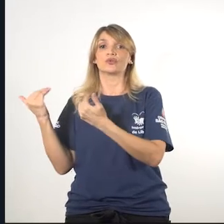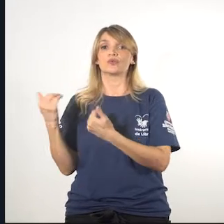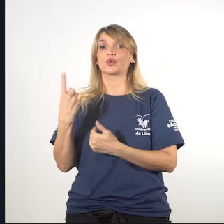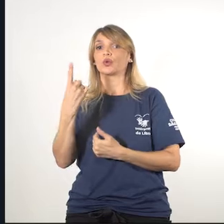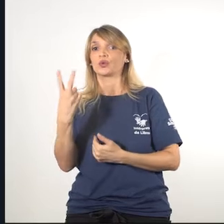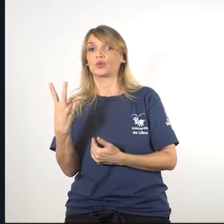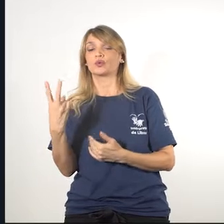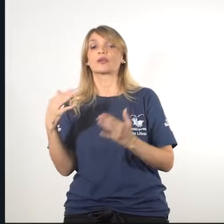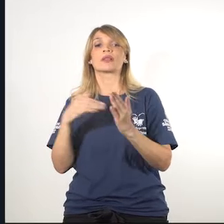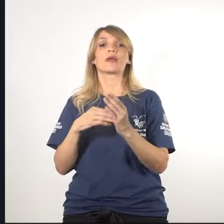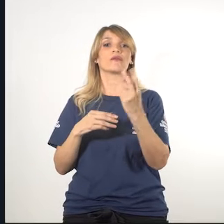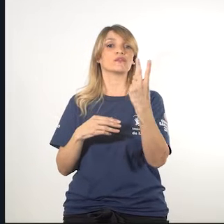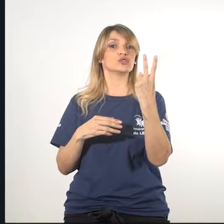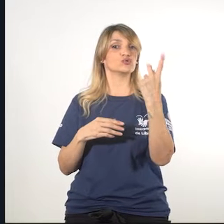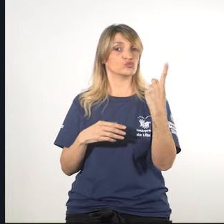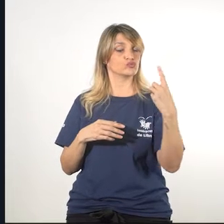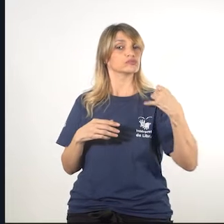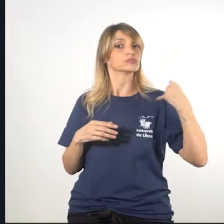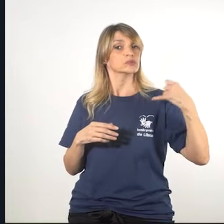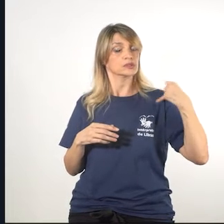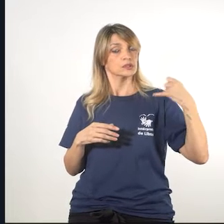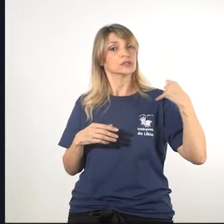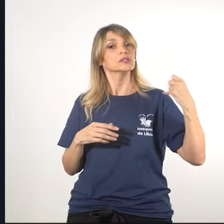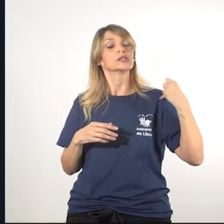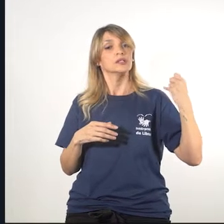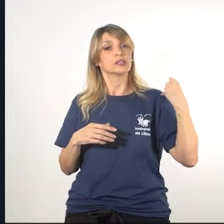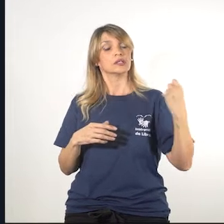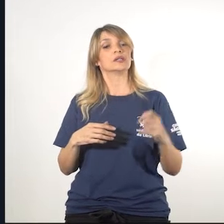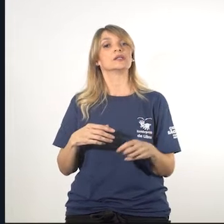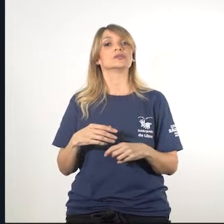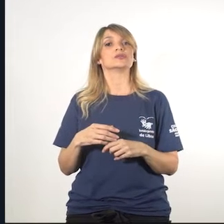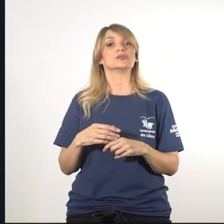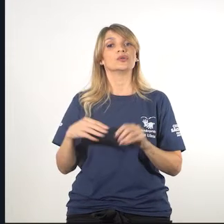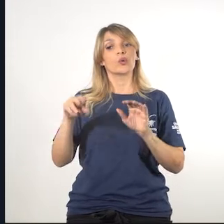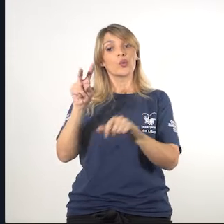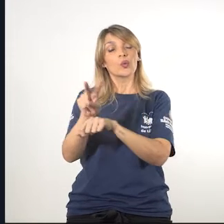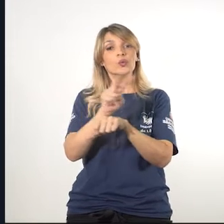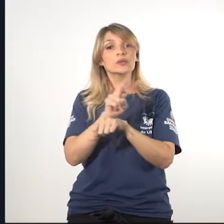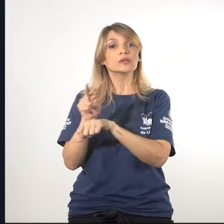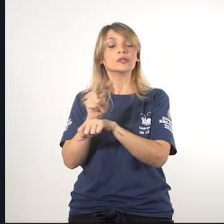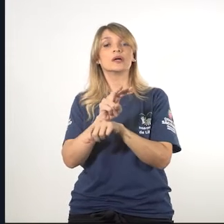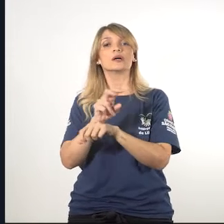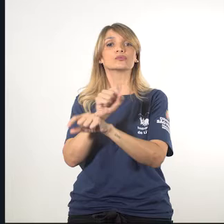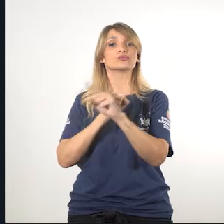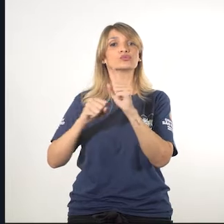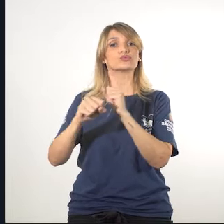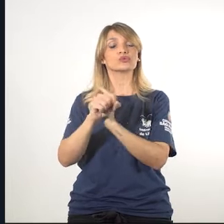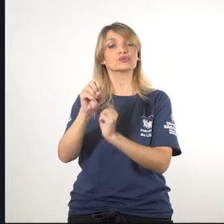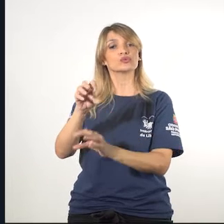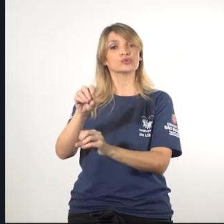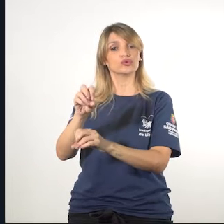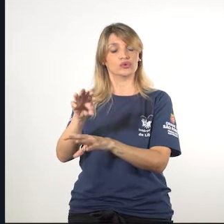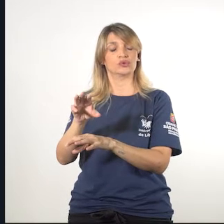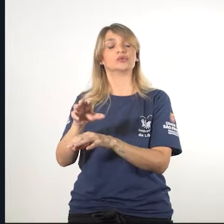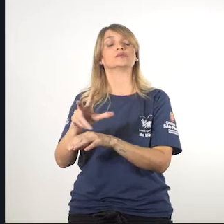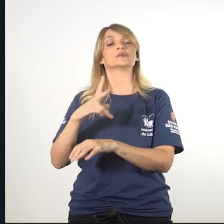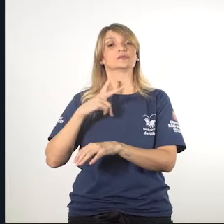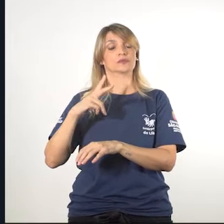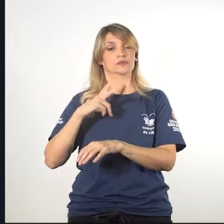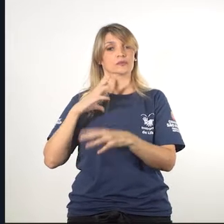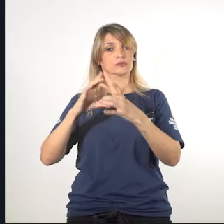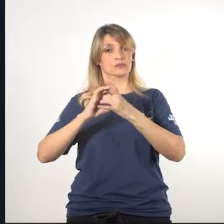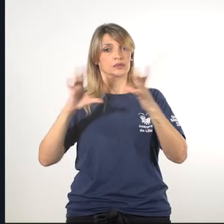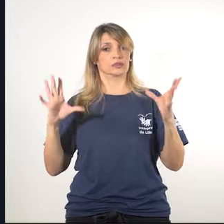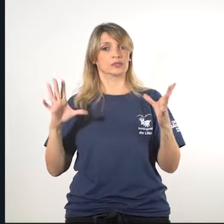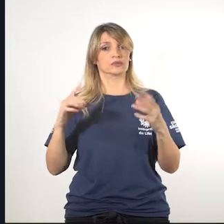a 21 anos de idade, sob medidas socioeducativas e população privada de liberdade. Então, essas